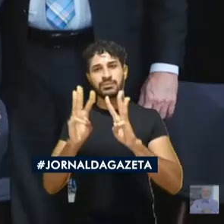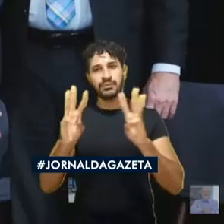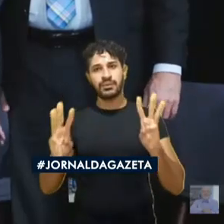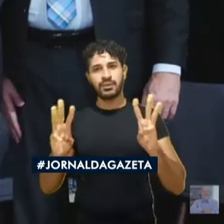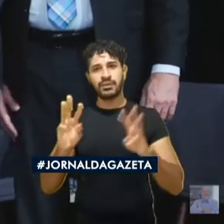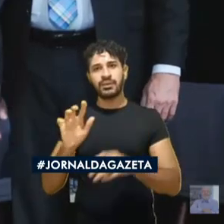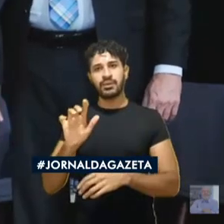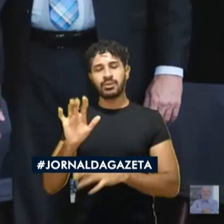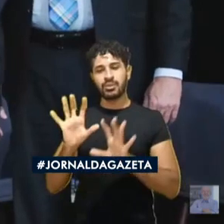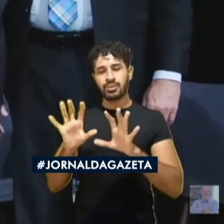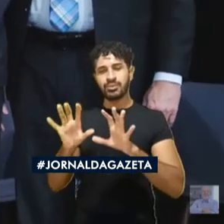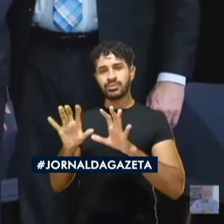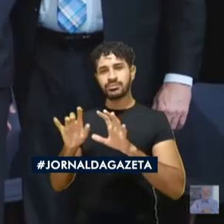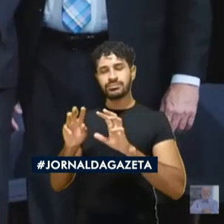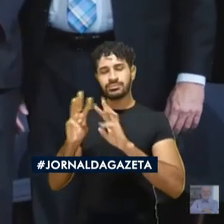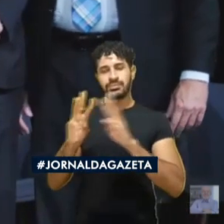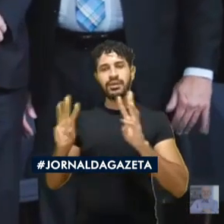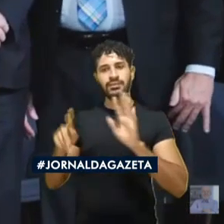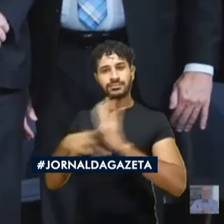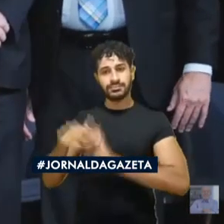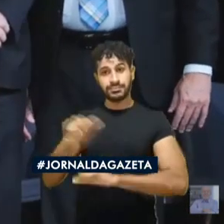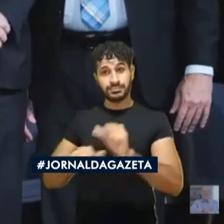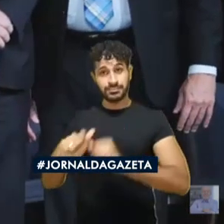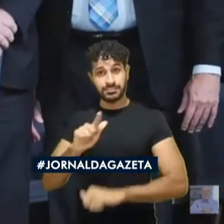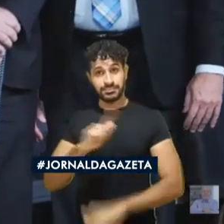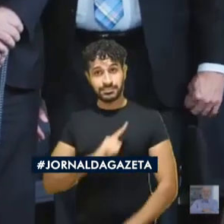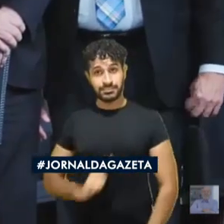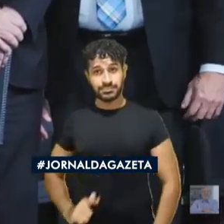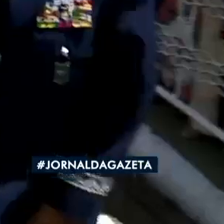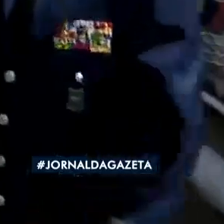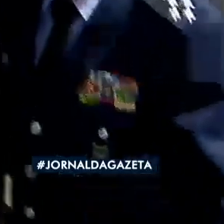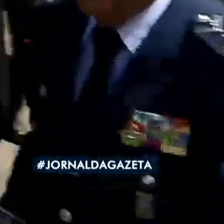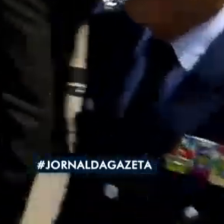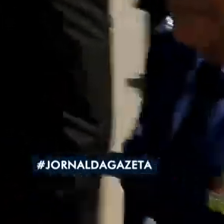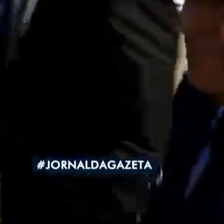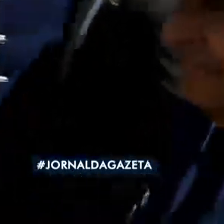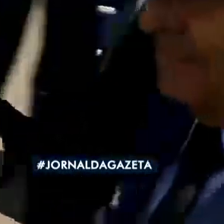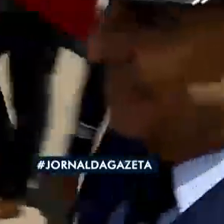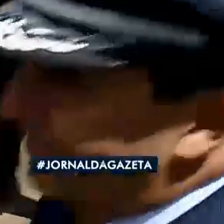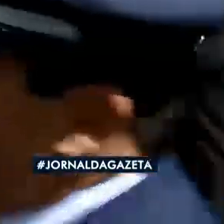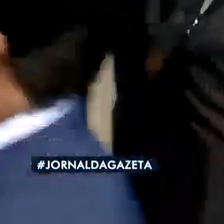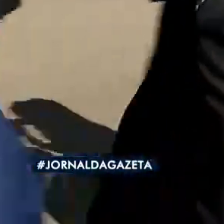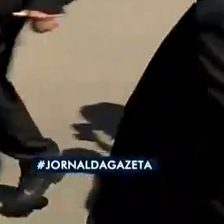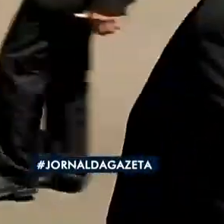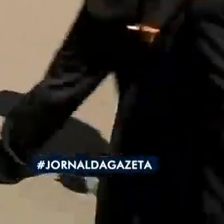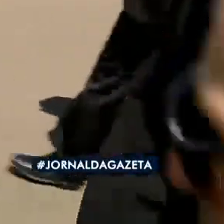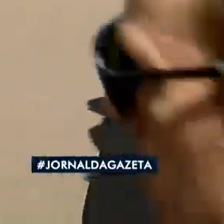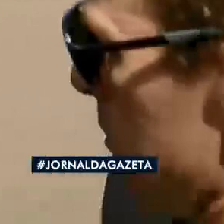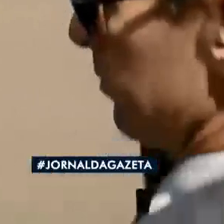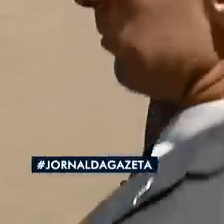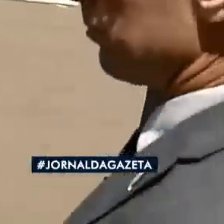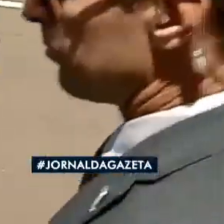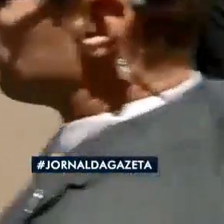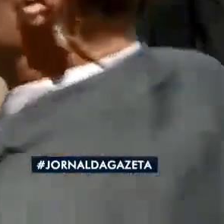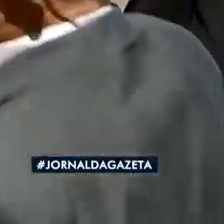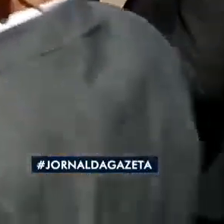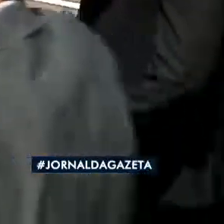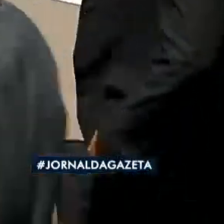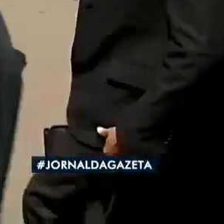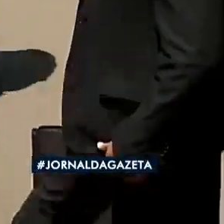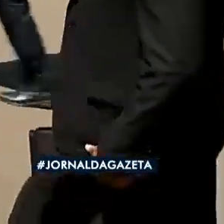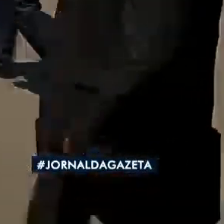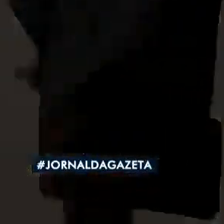o vice-presidente eleito também avaliou a gestão do atual presidente Jair bolsonaro do pl como